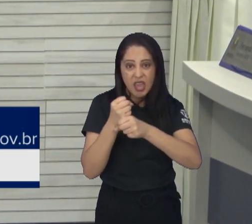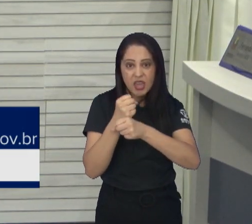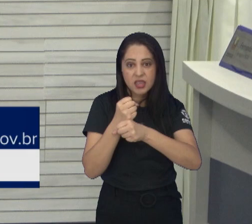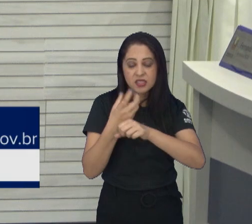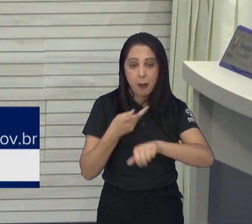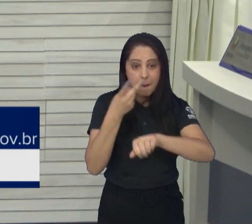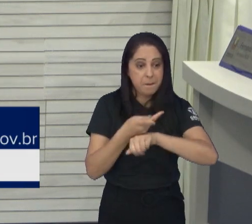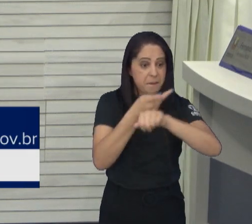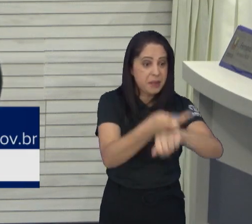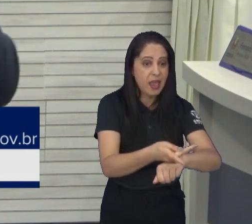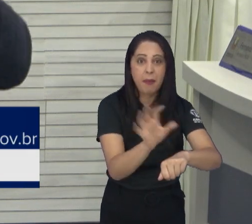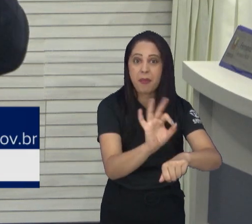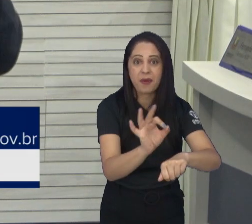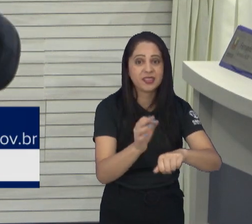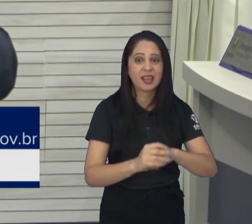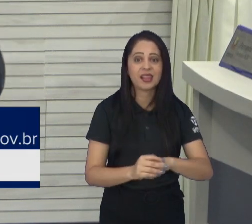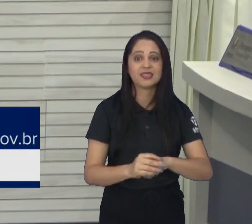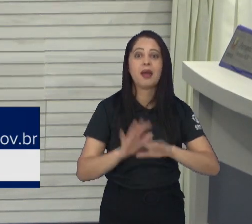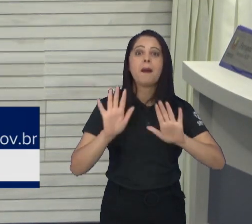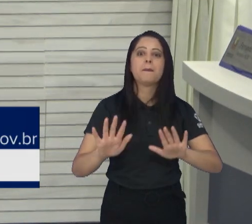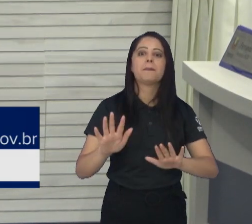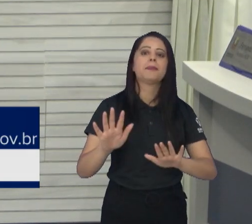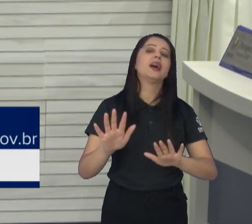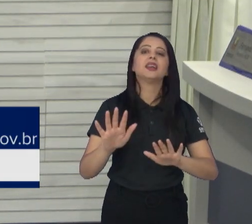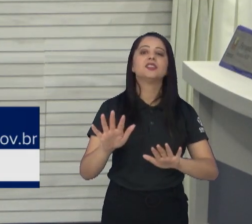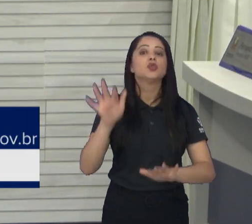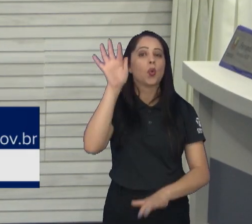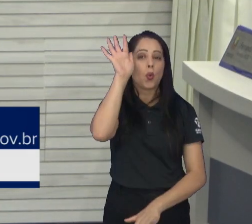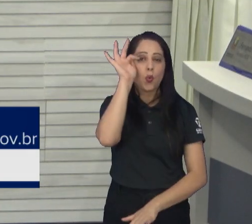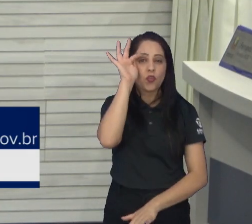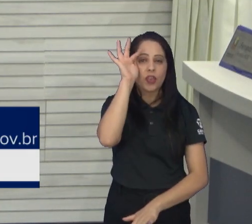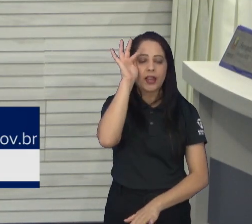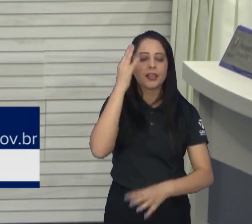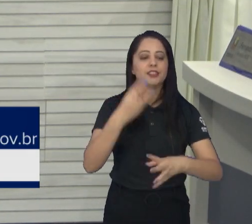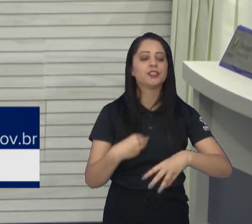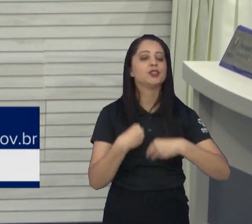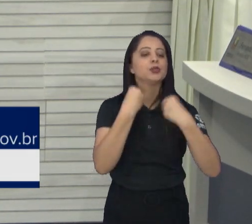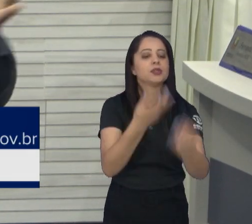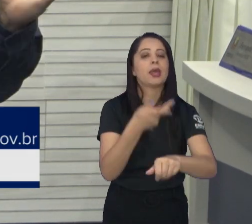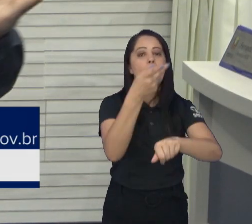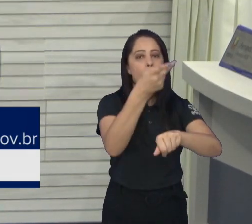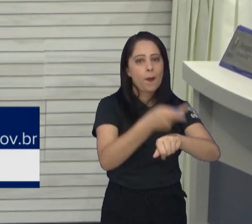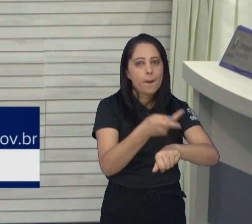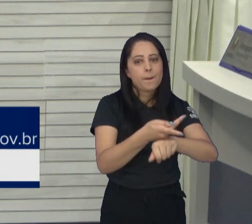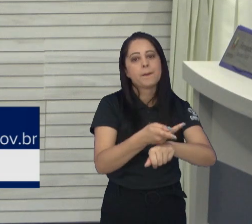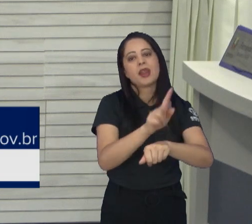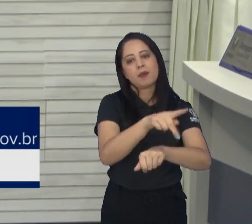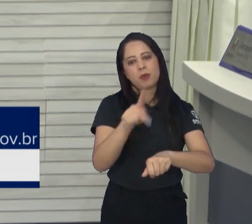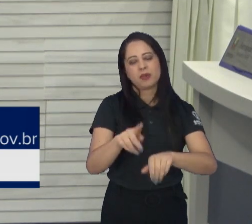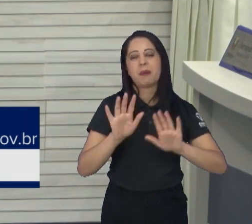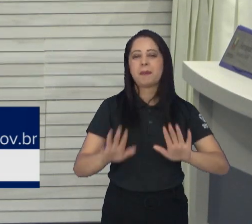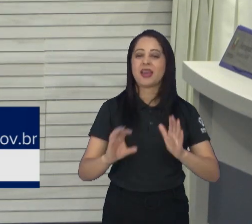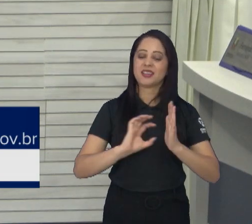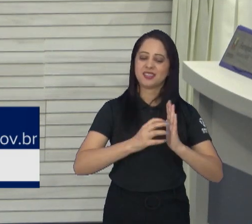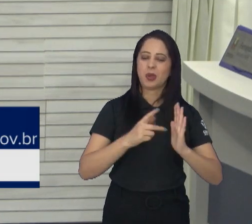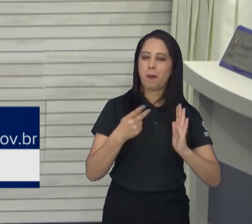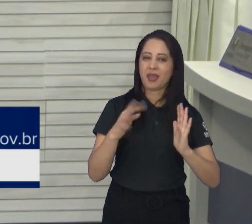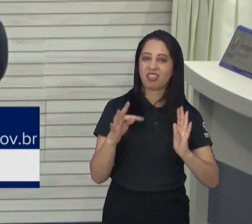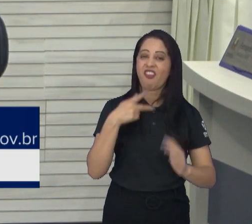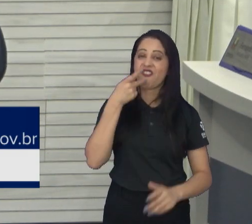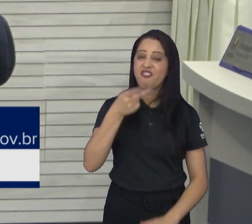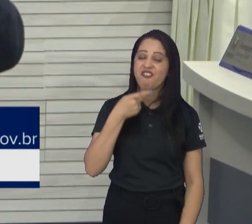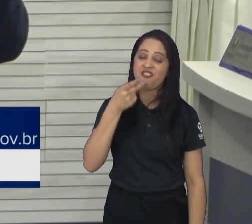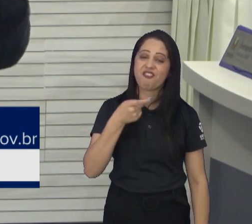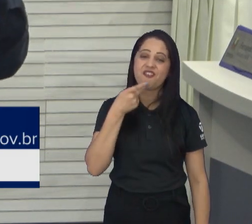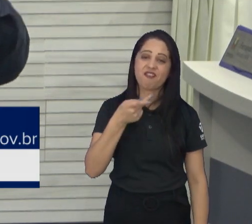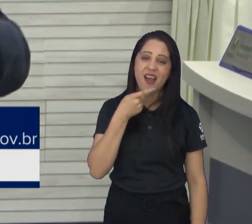aos magistérios e foi o governo Felício que acabou dando esses prêmios a esses servidores. Então, o PT fala,